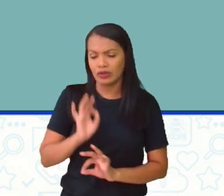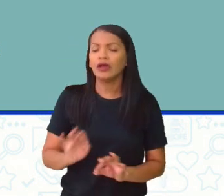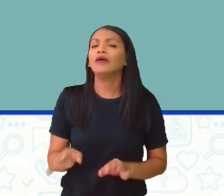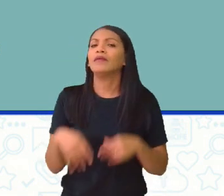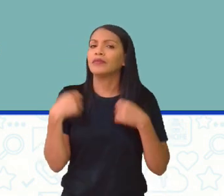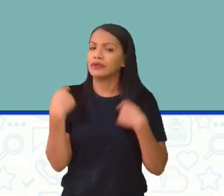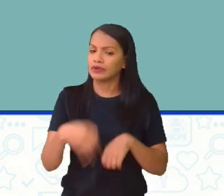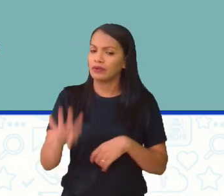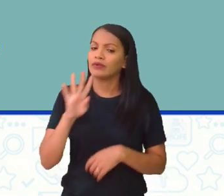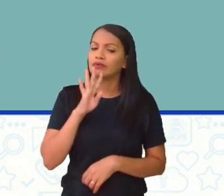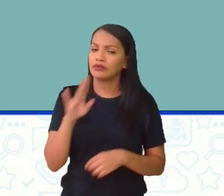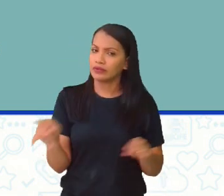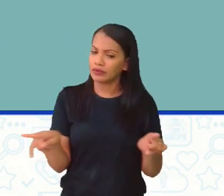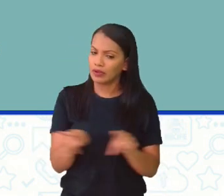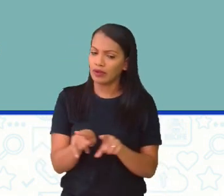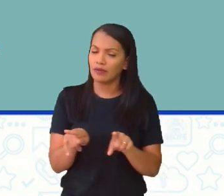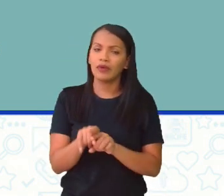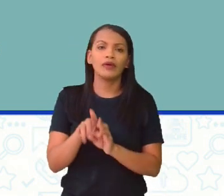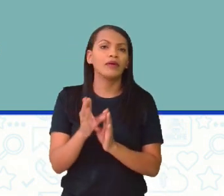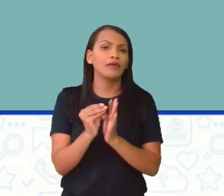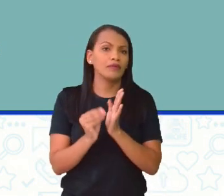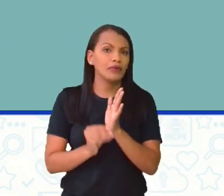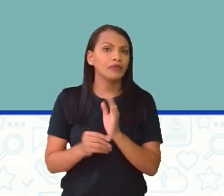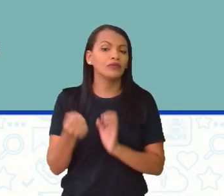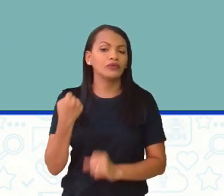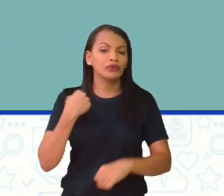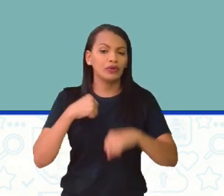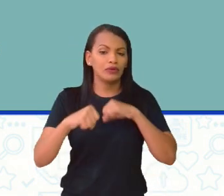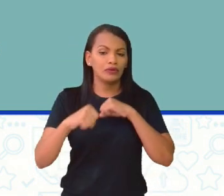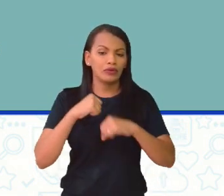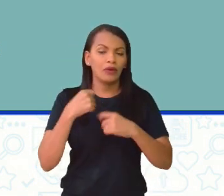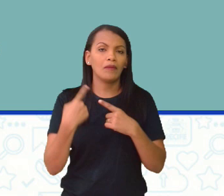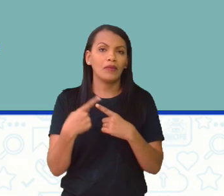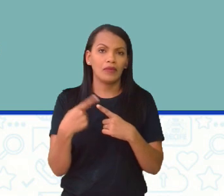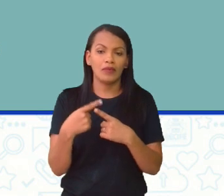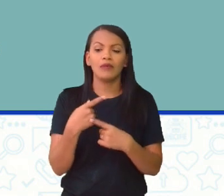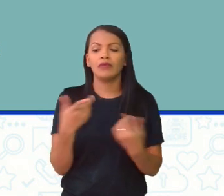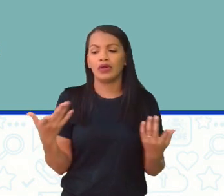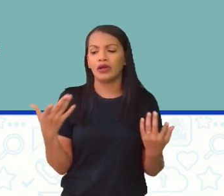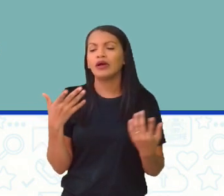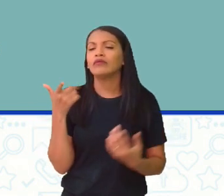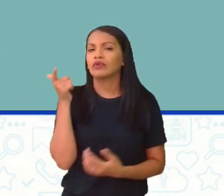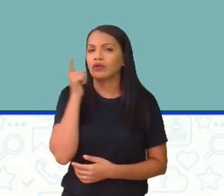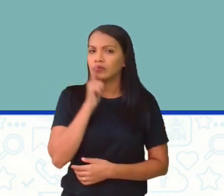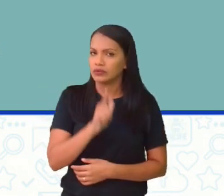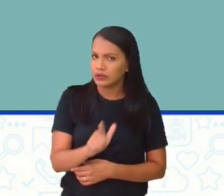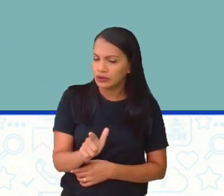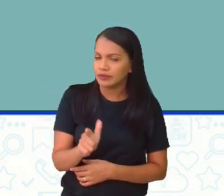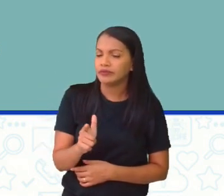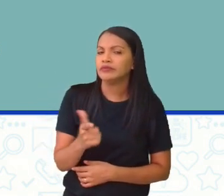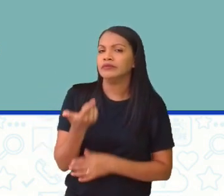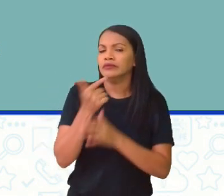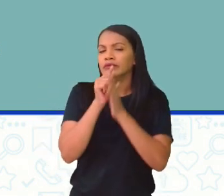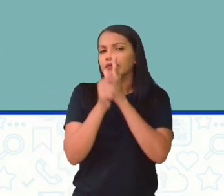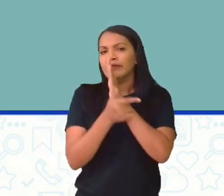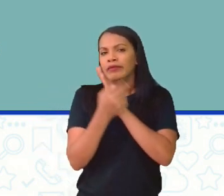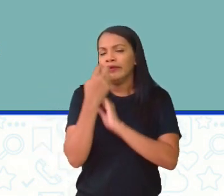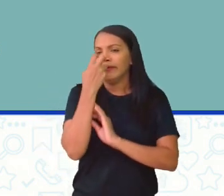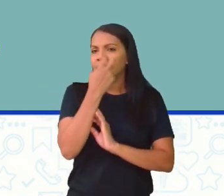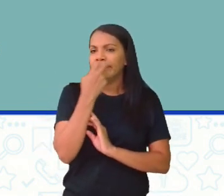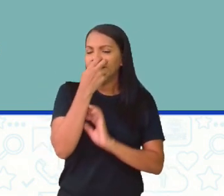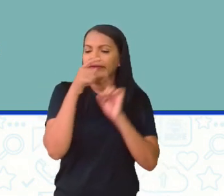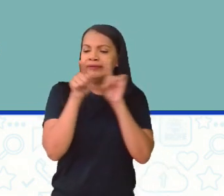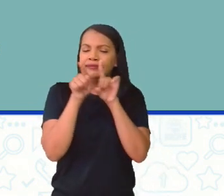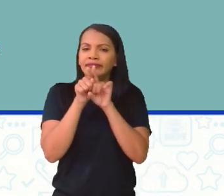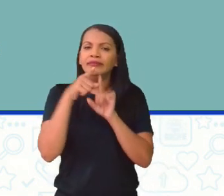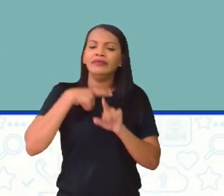deste conteúdo que está sendo debatido. Para ter sucesso nos gêneros orais, é preciso ter